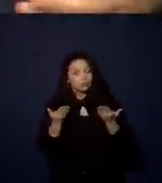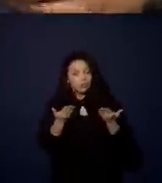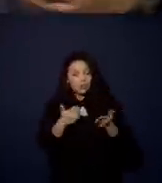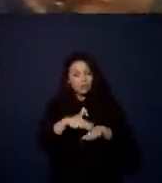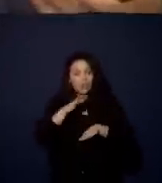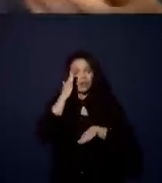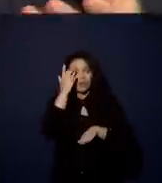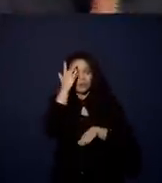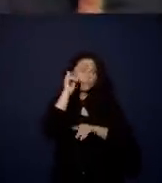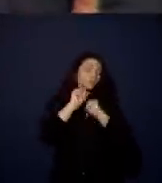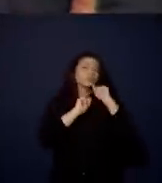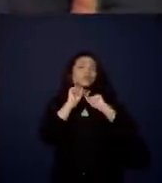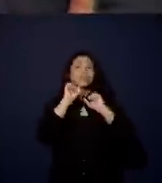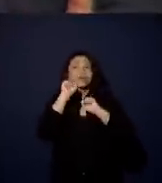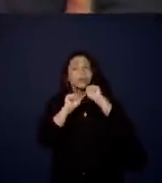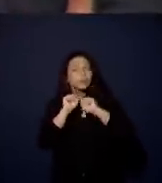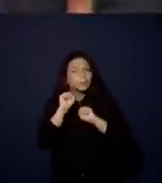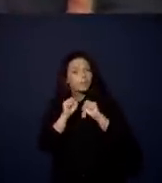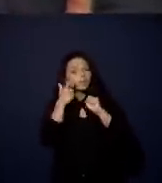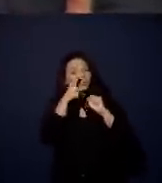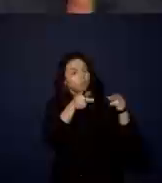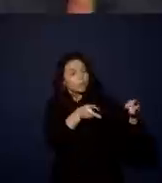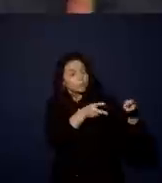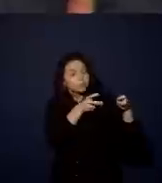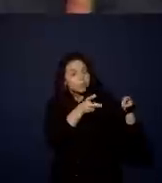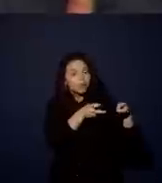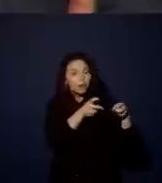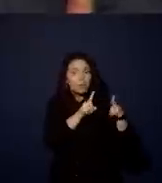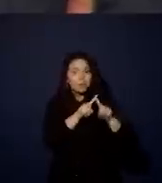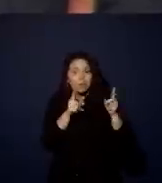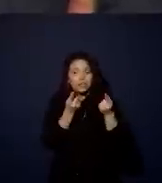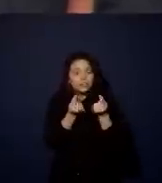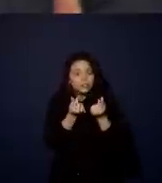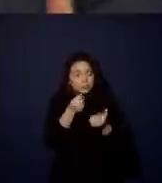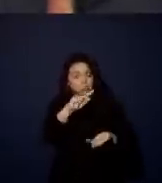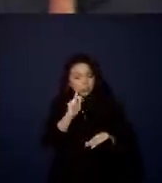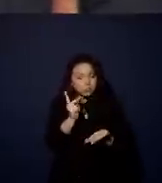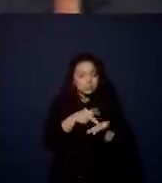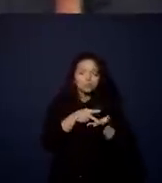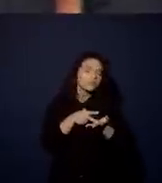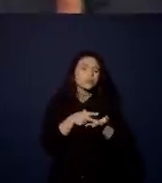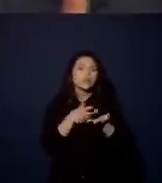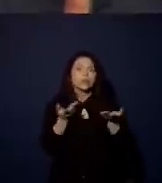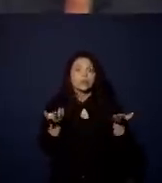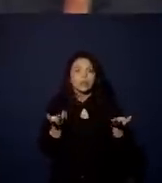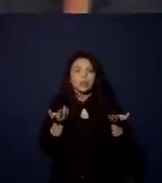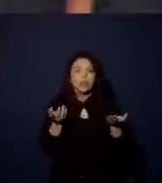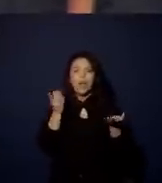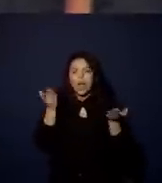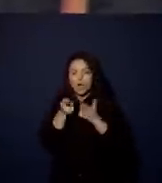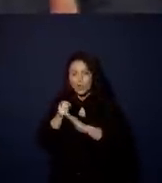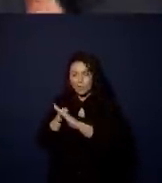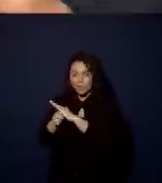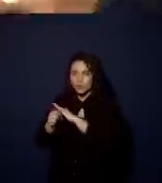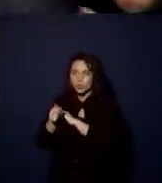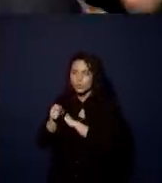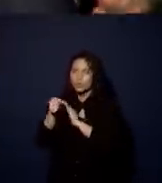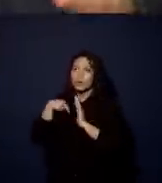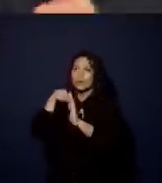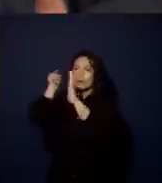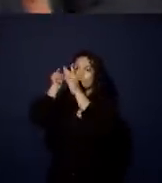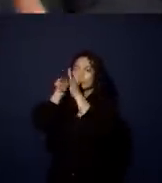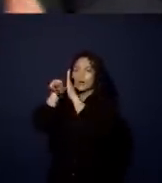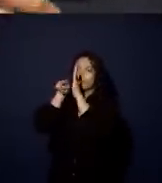esse excesso de liquidez secou e de fato o investidor agora cada 10 perguntas nove é lucro né depois